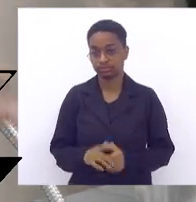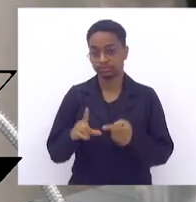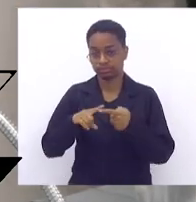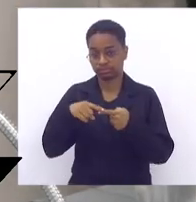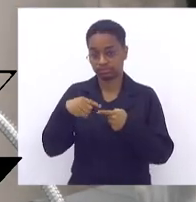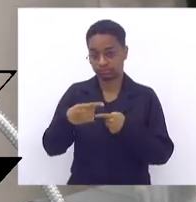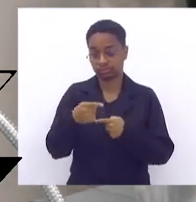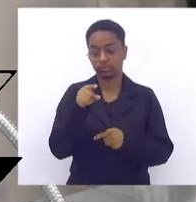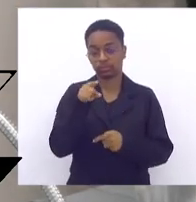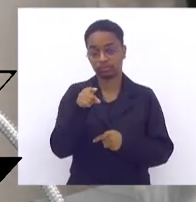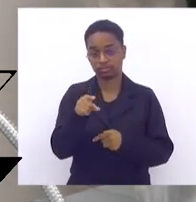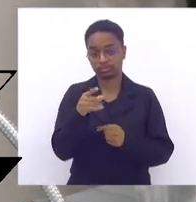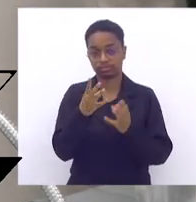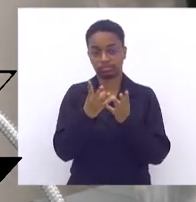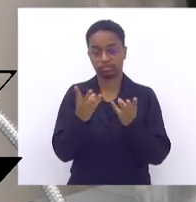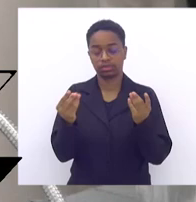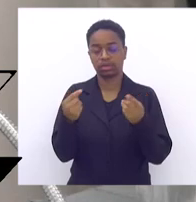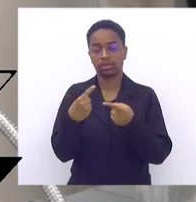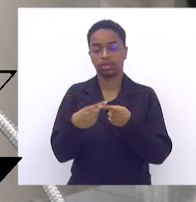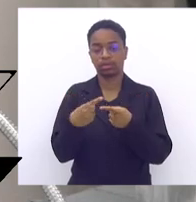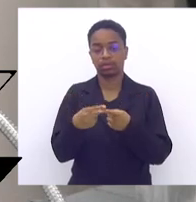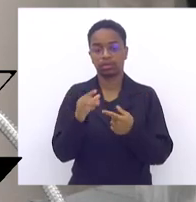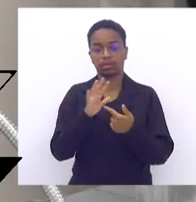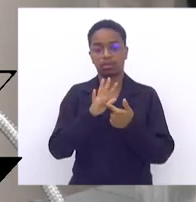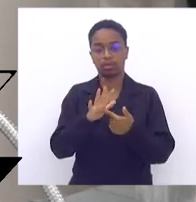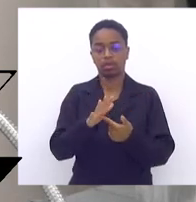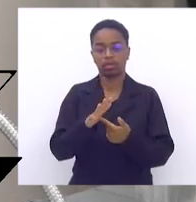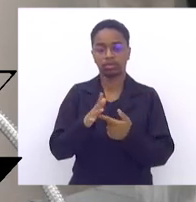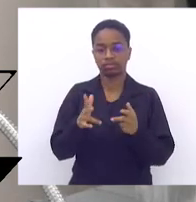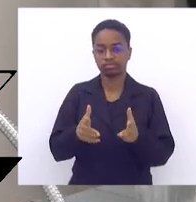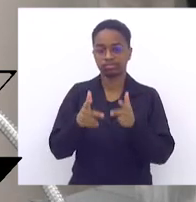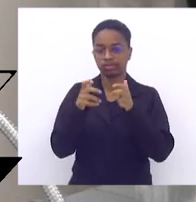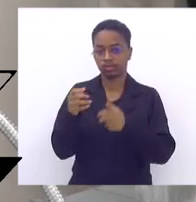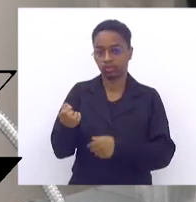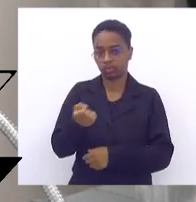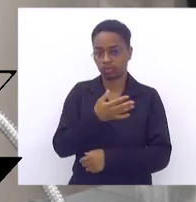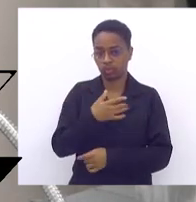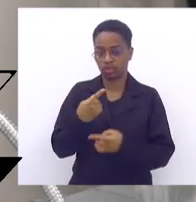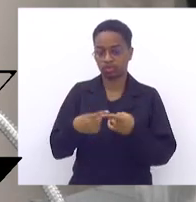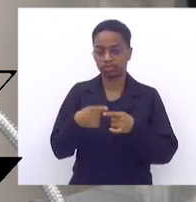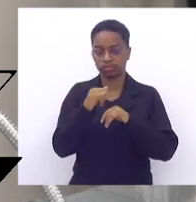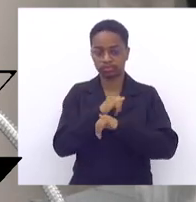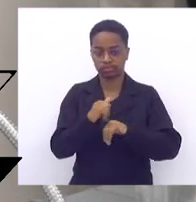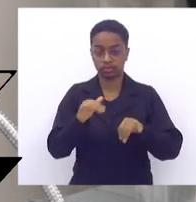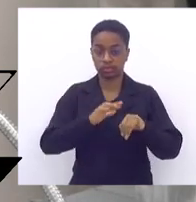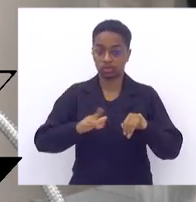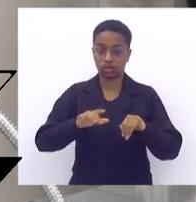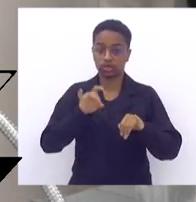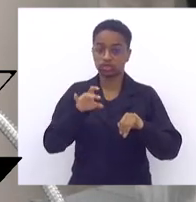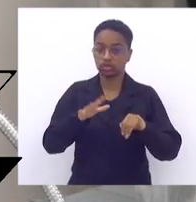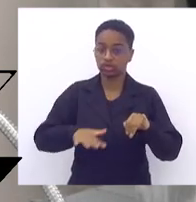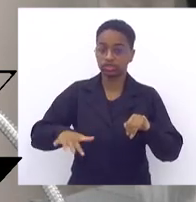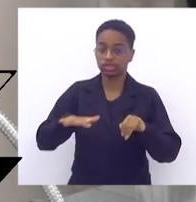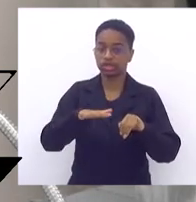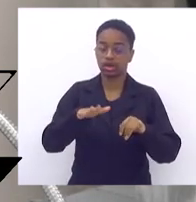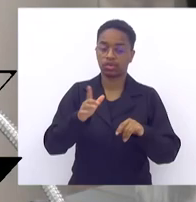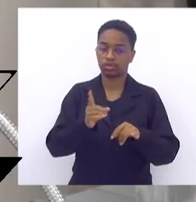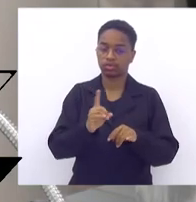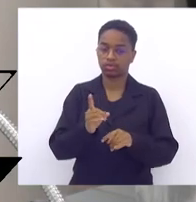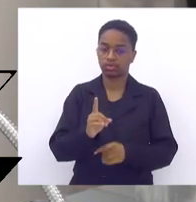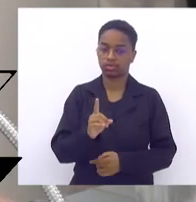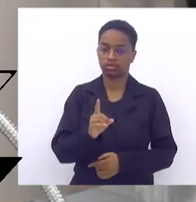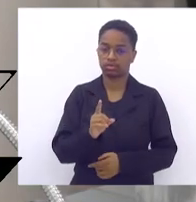acabou pacificando quando traz aquele novo entendimento, dizendo que não se trata apenas da questão de gerar ou não despesa,